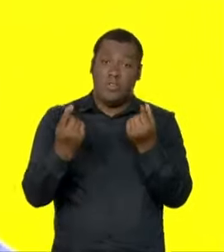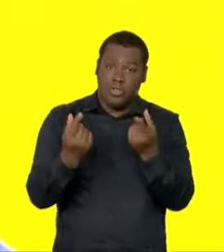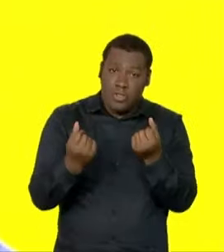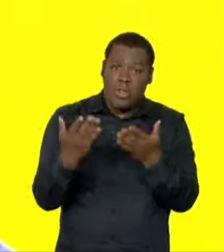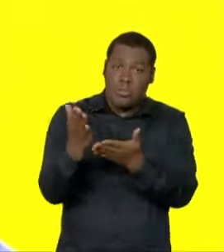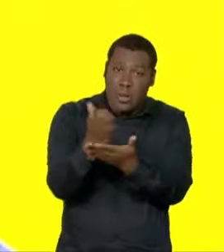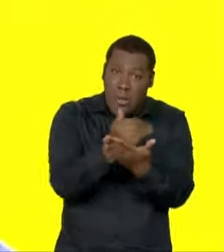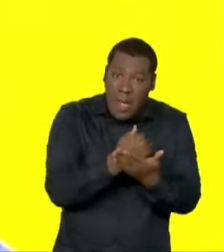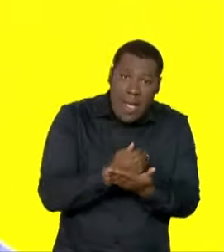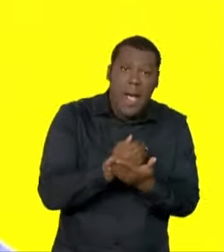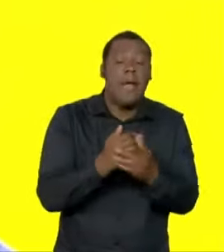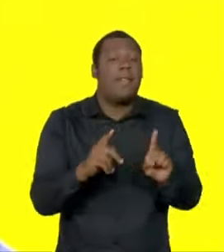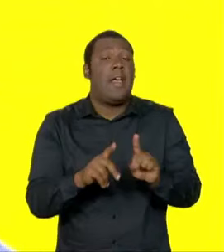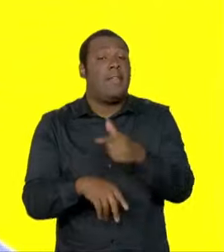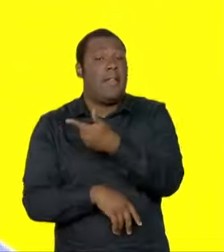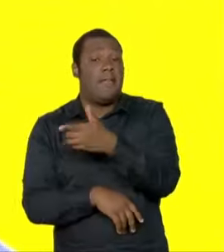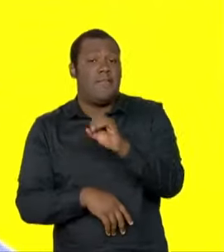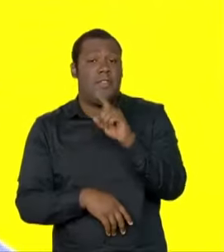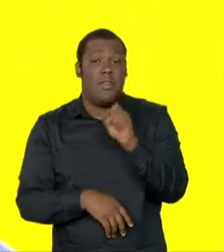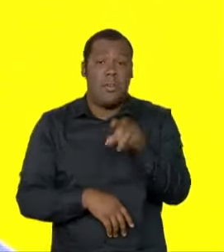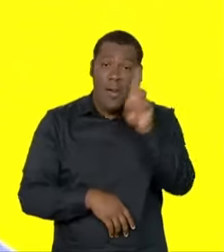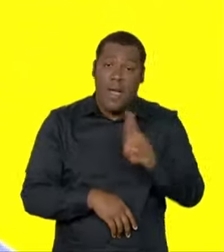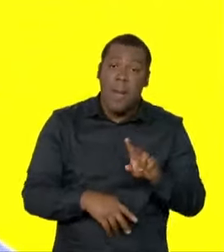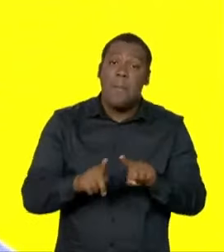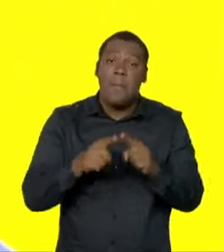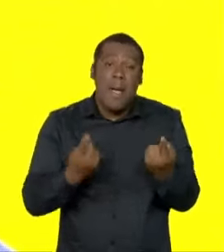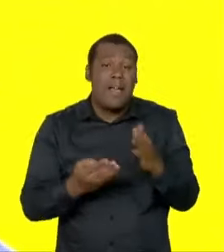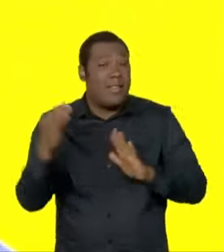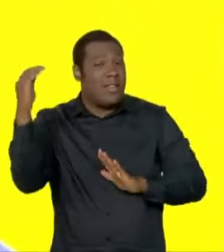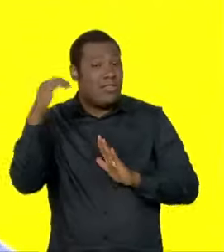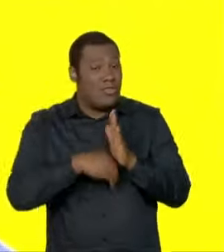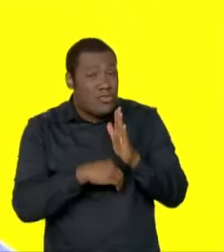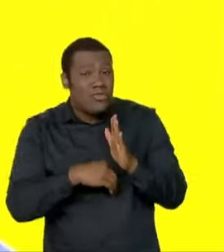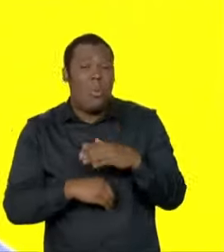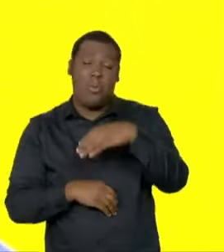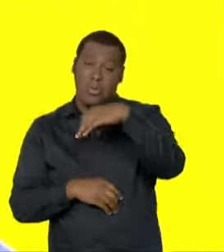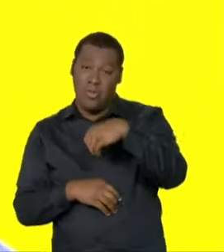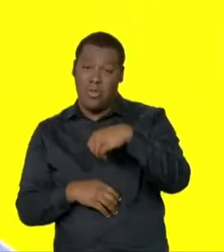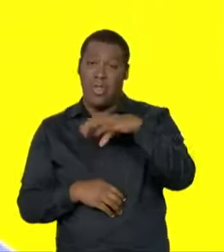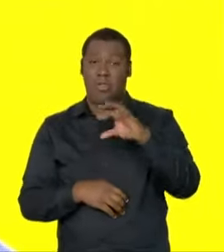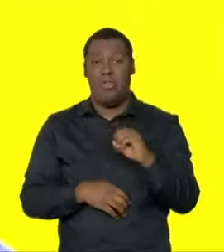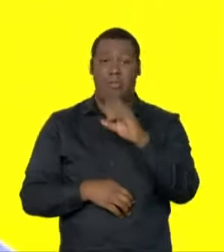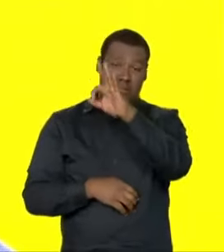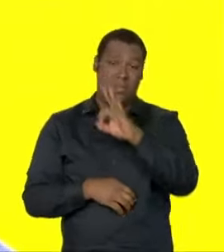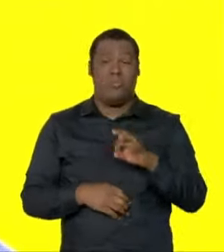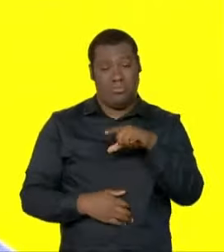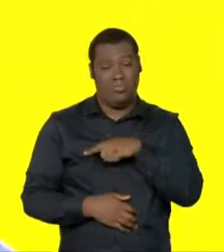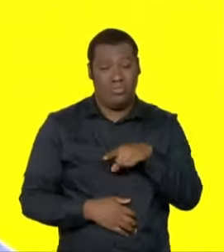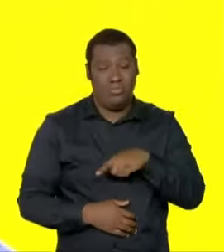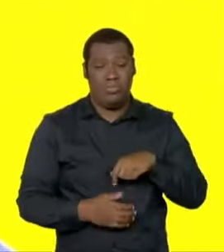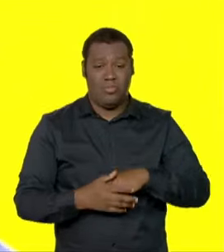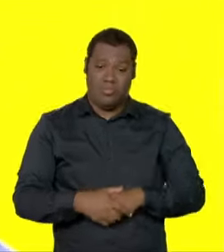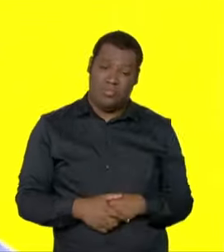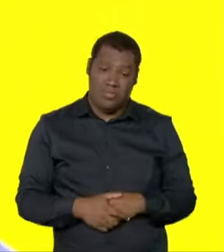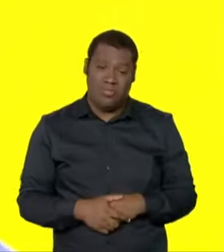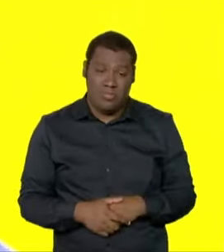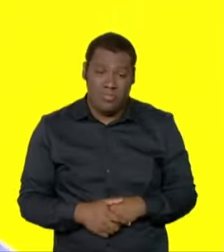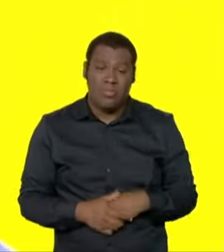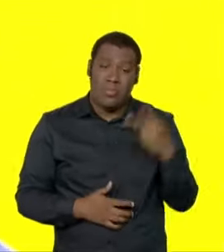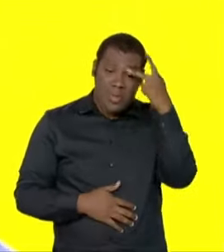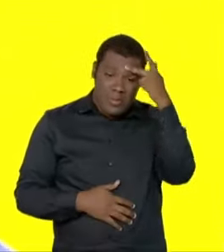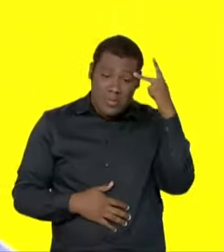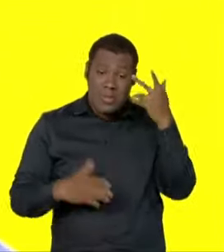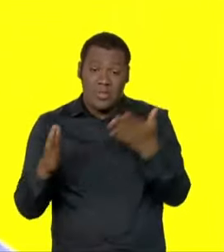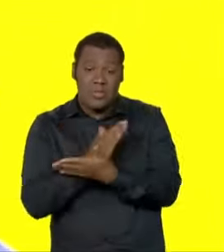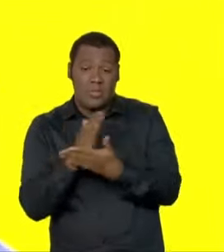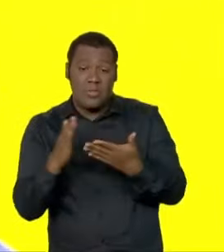pessoa fatura 20 mil reais, 30 mil reais, ela está num limite bem apertado também de contas. E essas pessoas, muitas vezes,